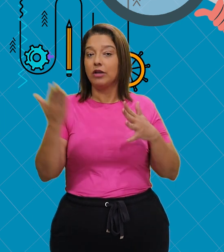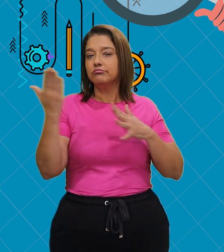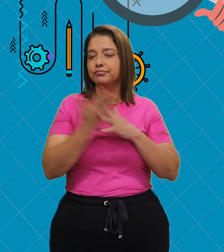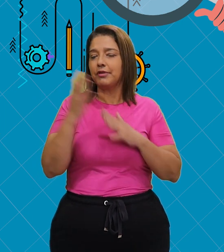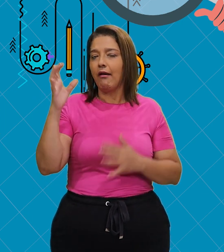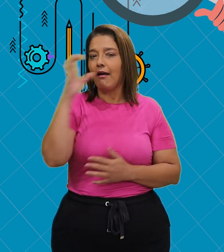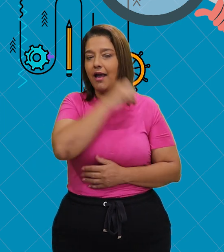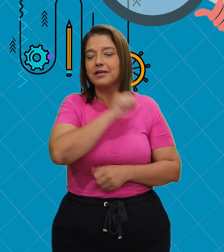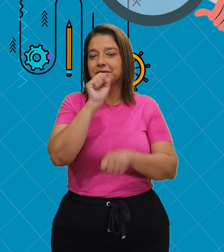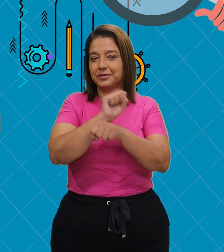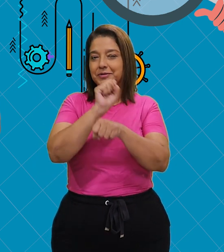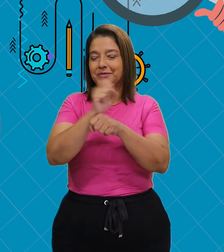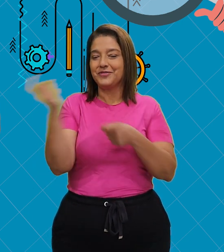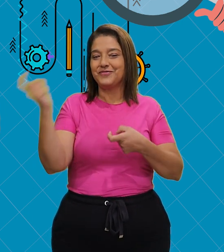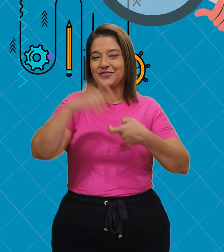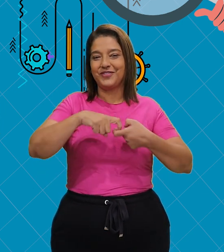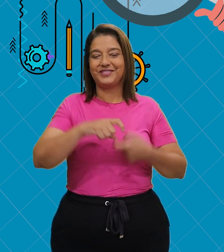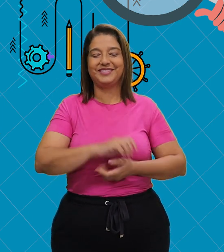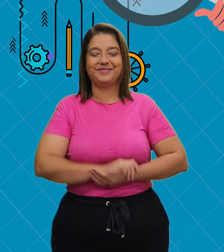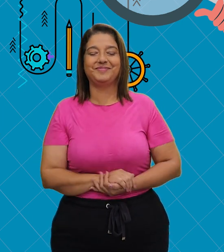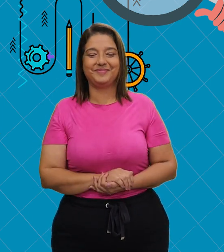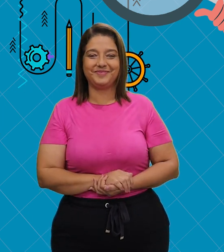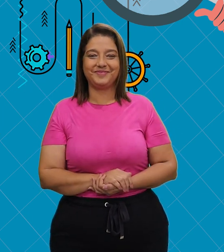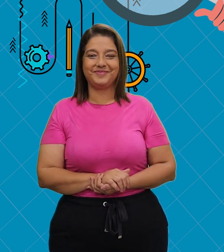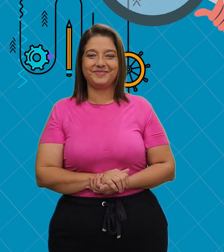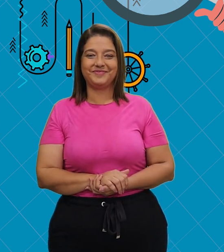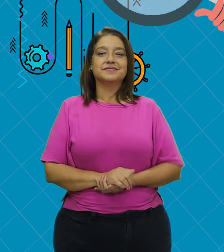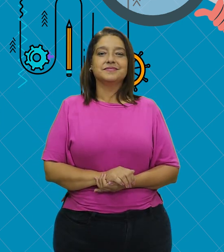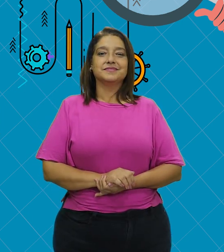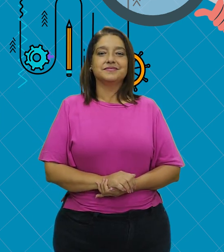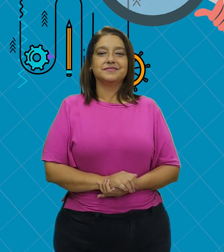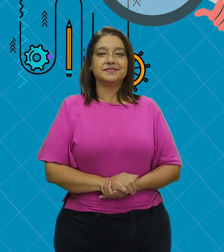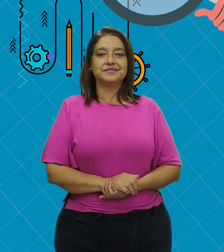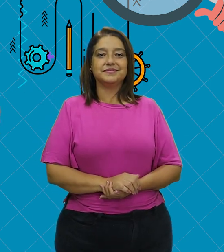Olha, vai para um intervalo bem rapidinho, mas agorinha estamos de volta.